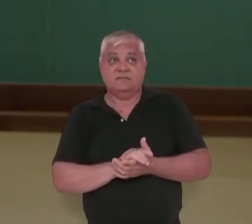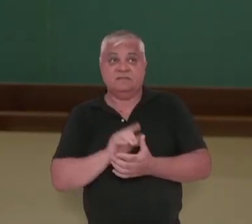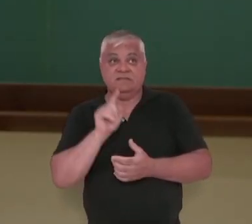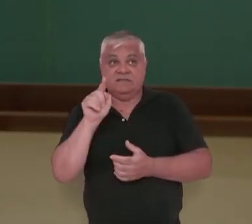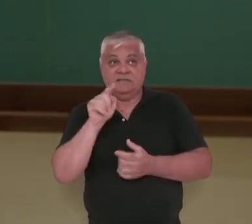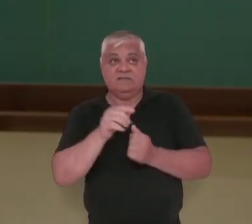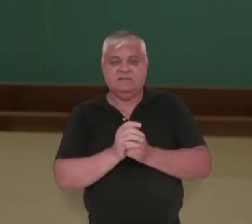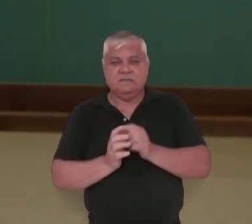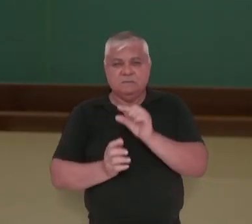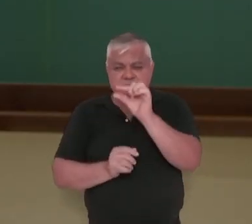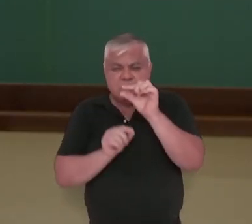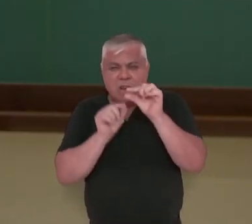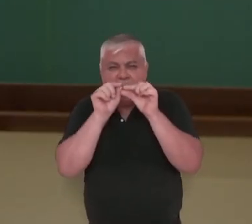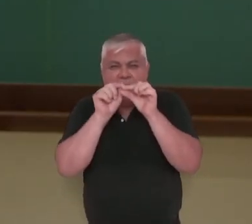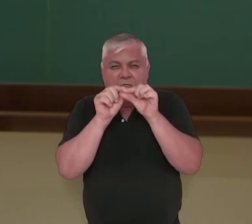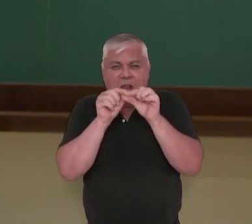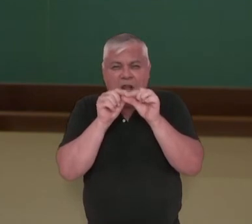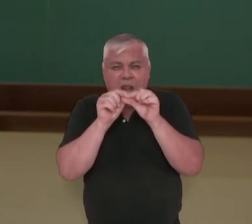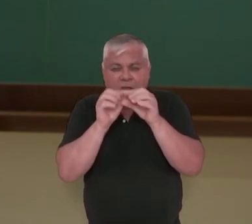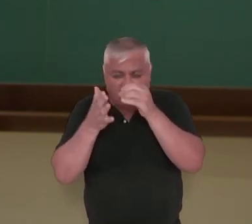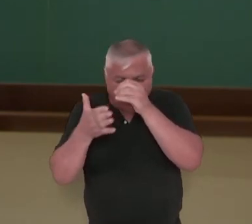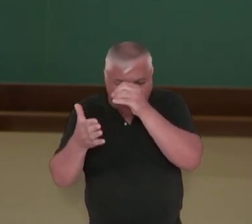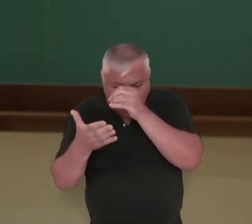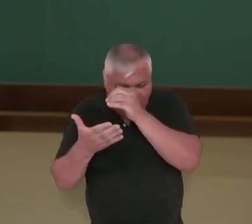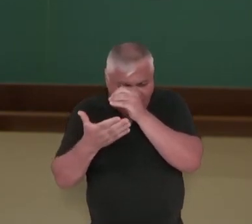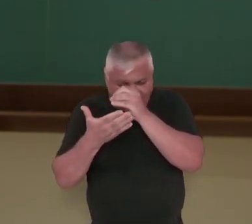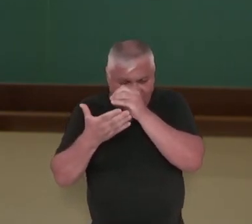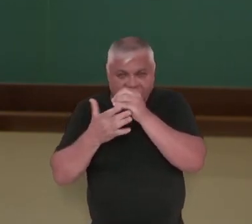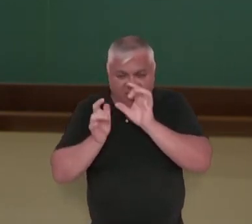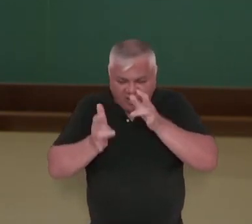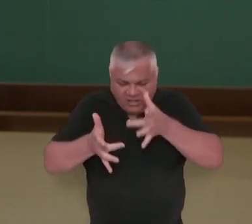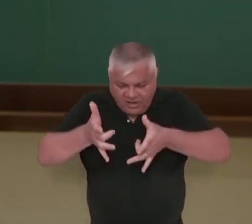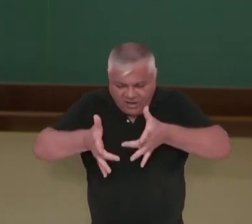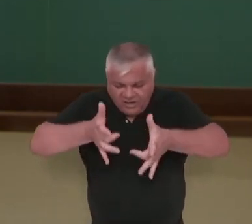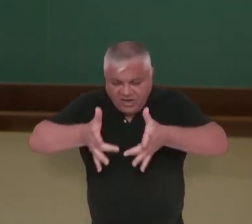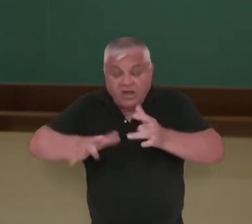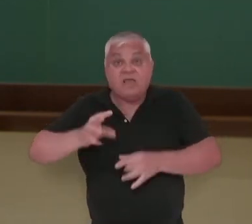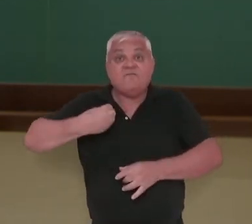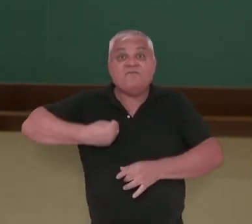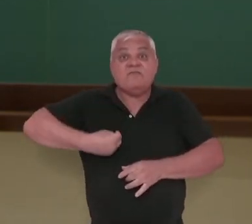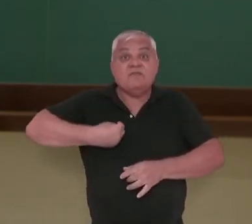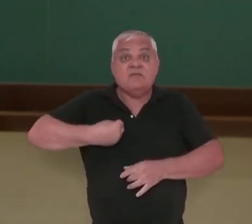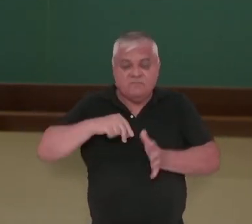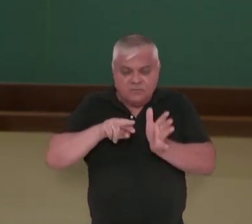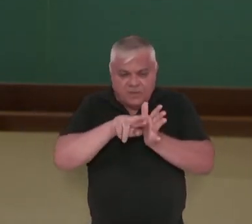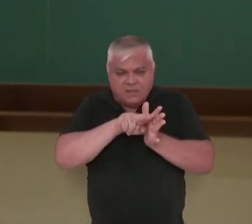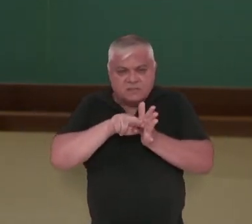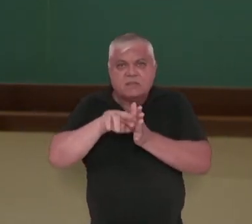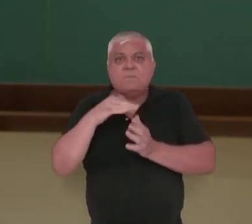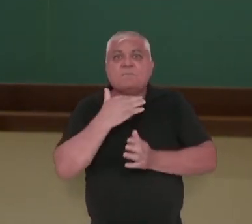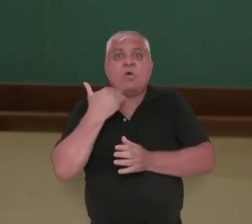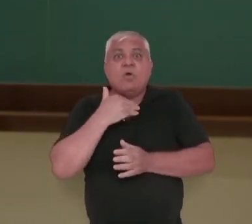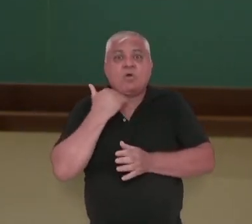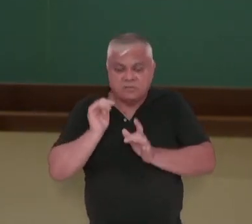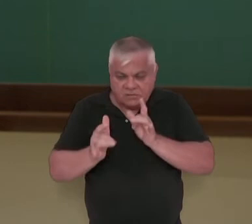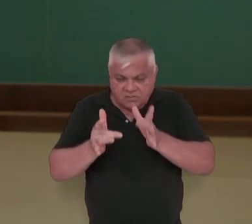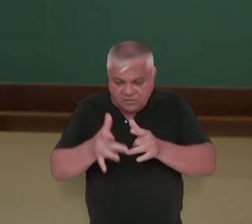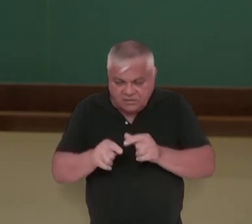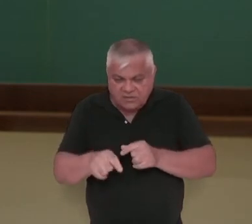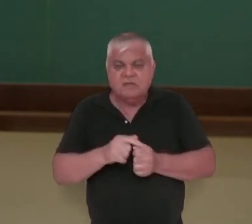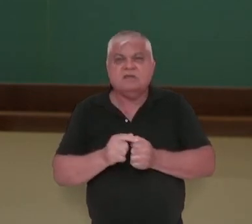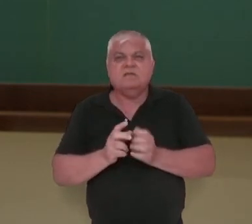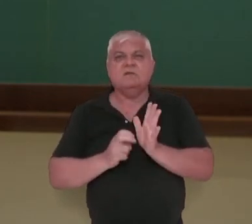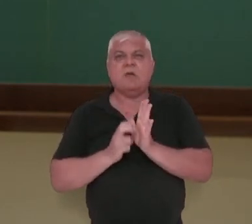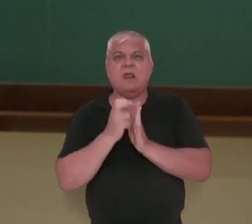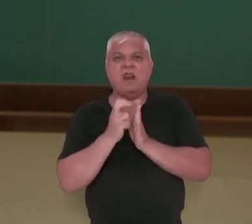estes micro-organismos que foram inseridos ali, restos de vírus ou bactérias que estão inativos, eles vão